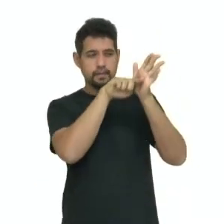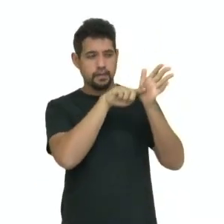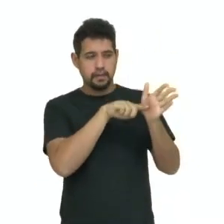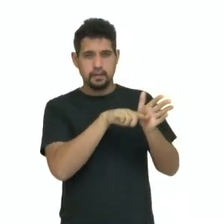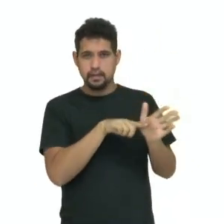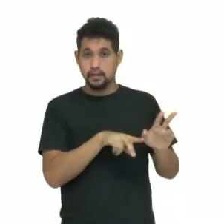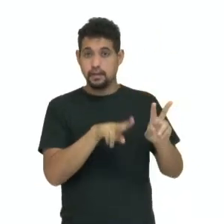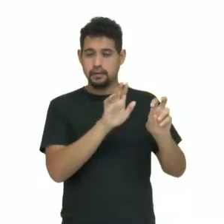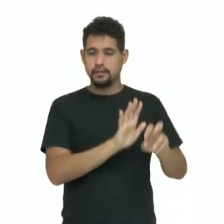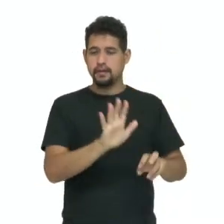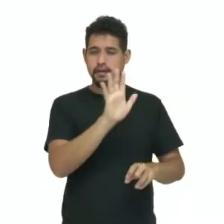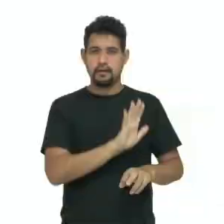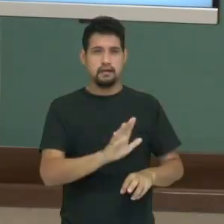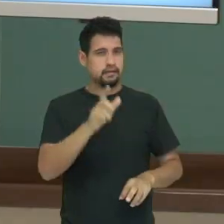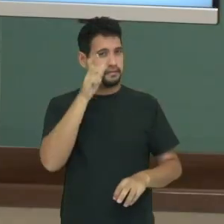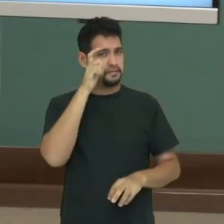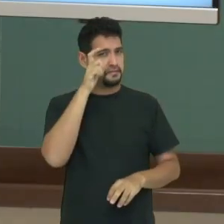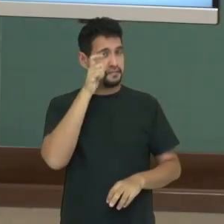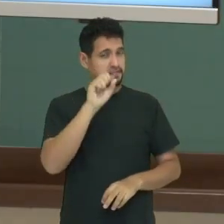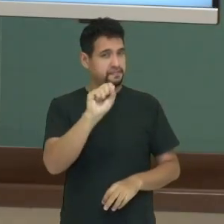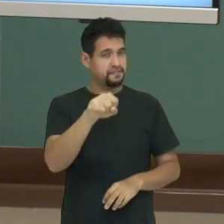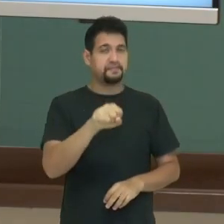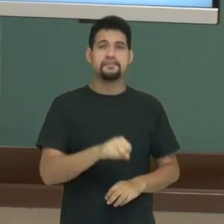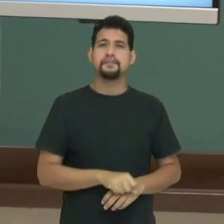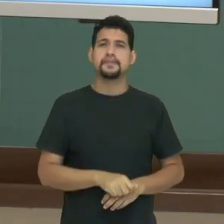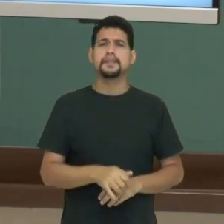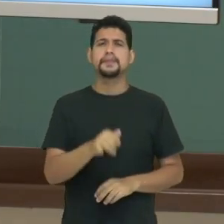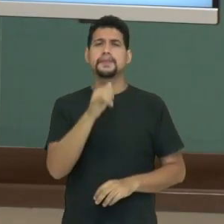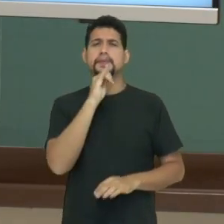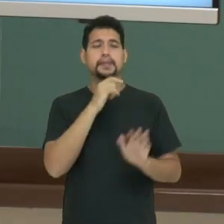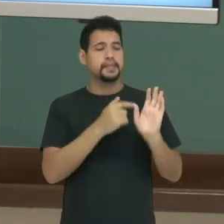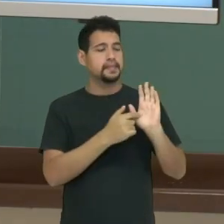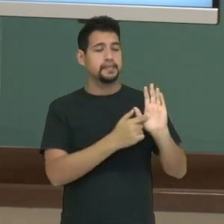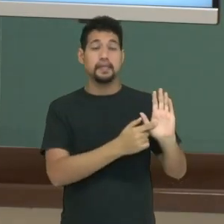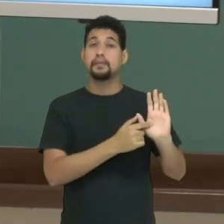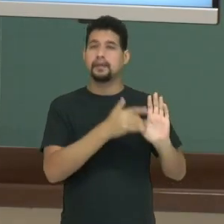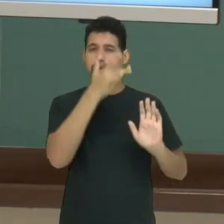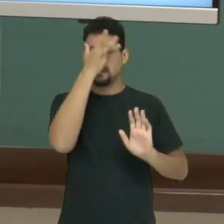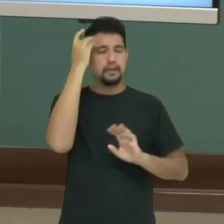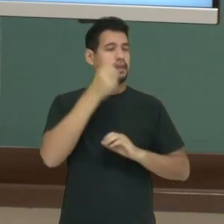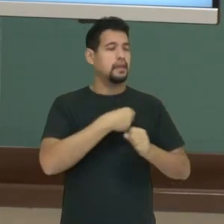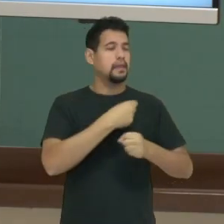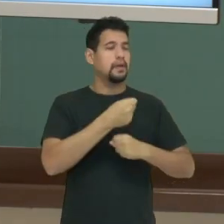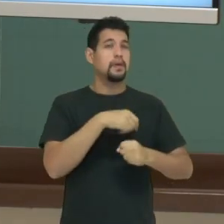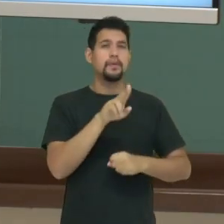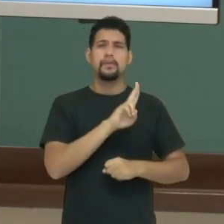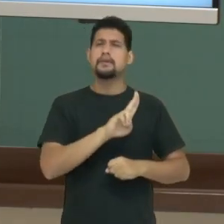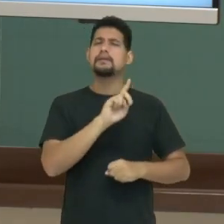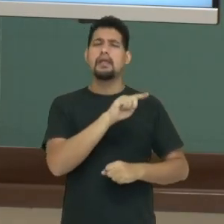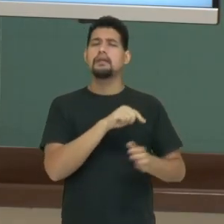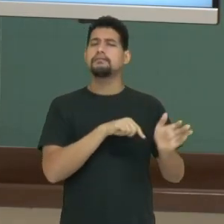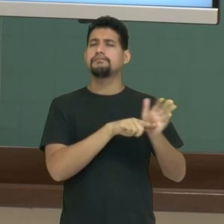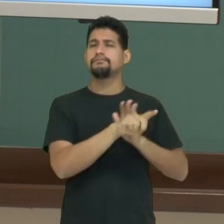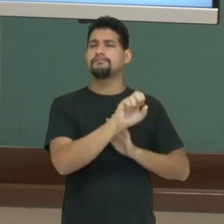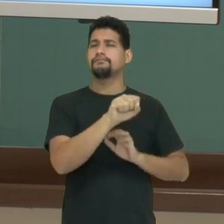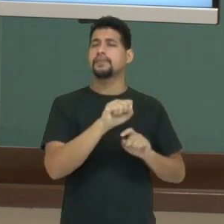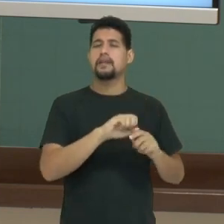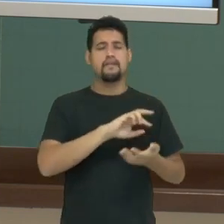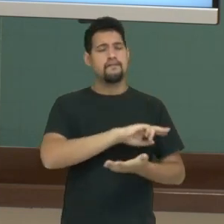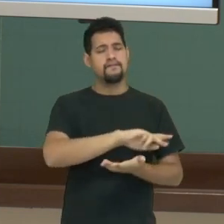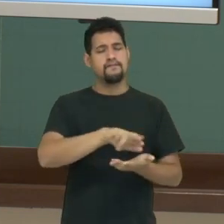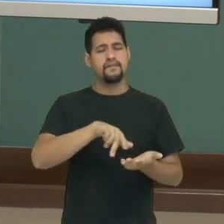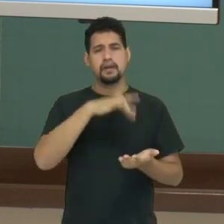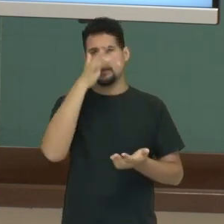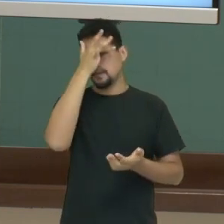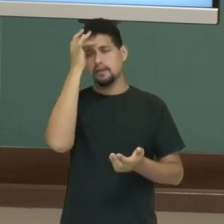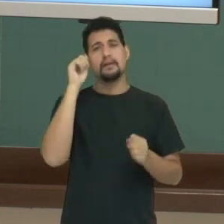sobre a área de interesse. Isso mesmo, o exemplo que o entrevistado utiliza é essa pergunta que muitas pessoas